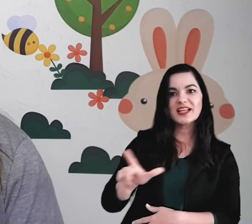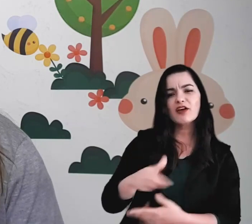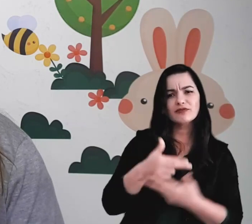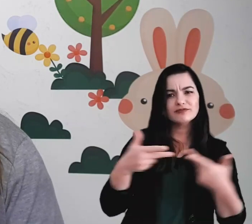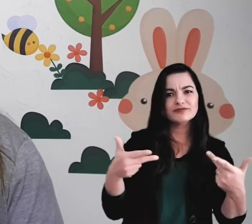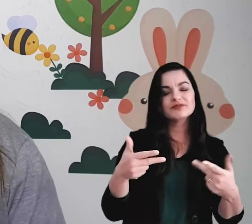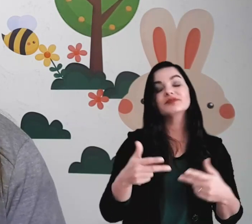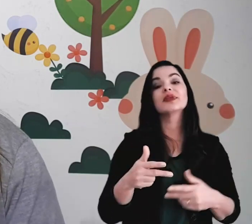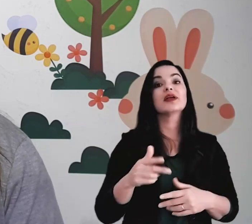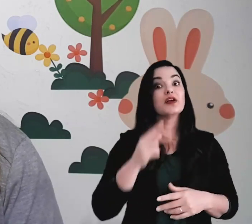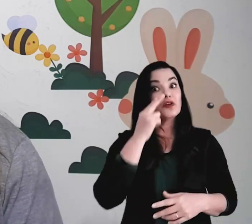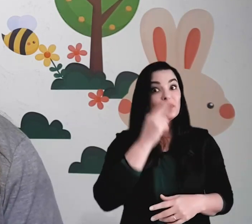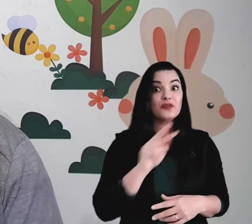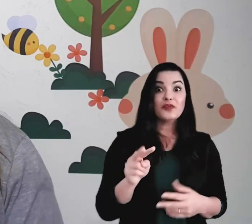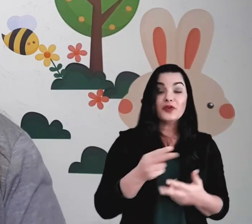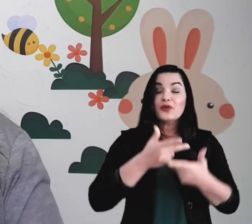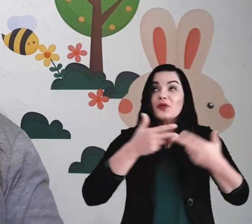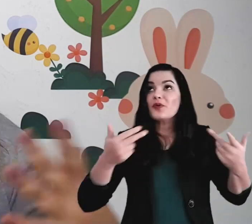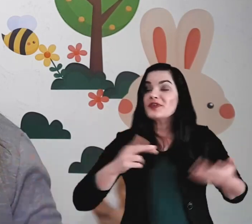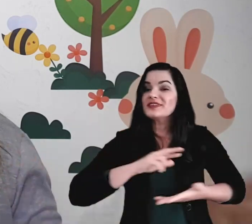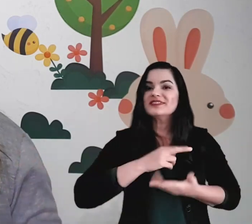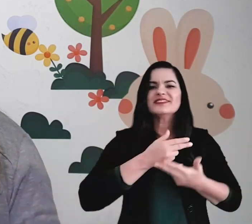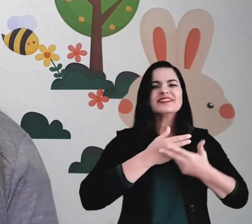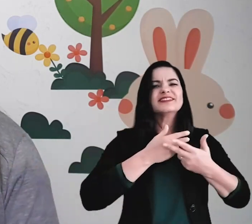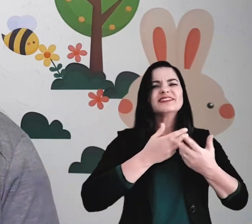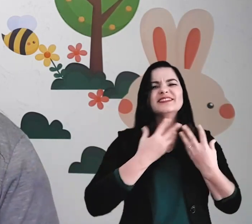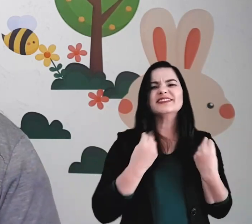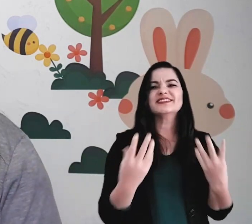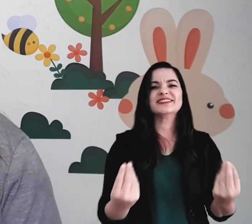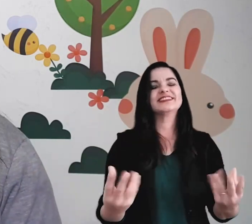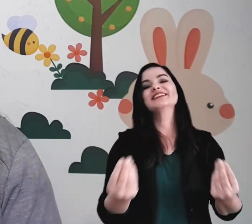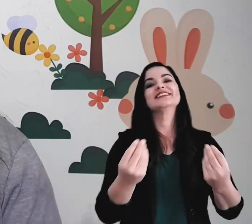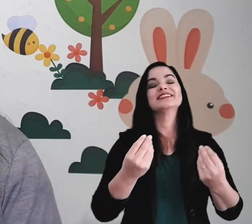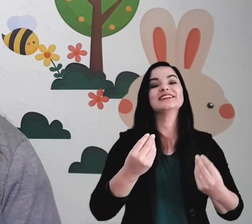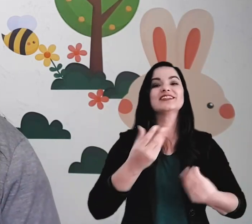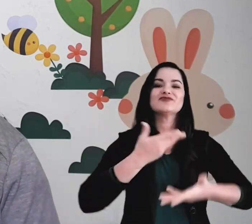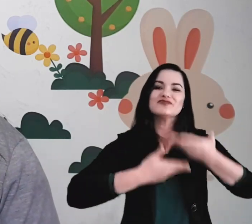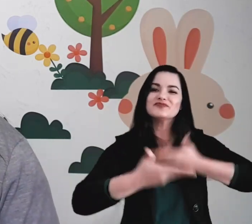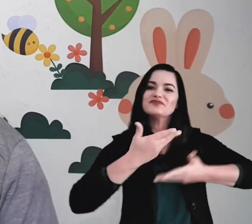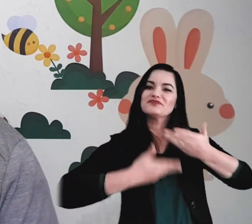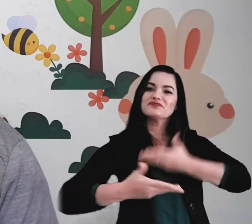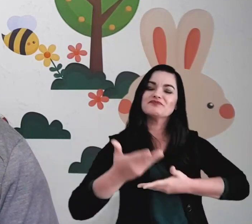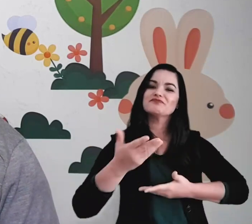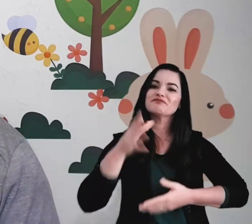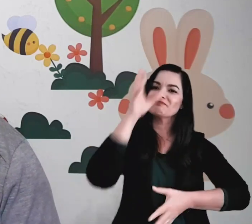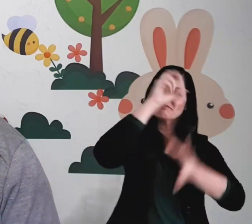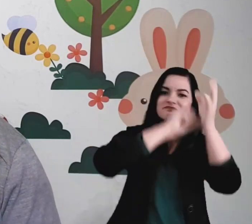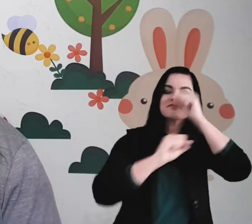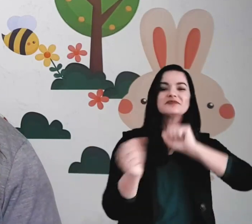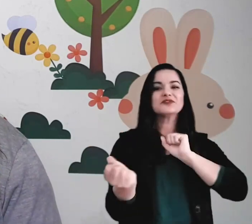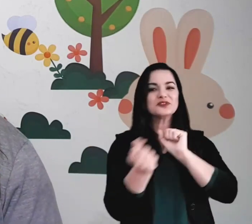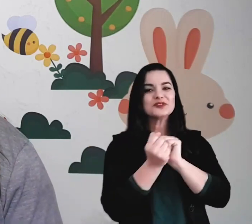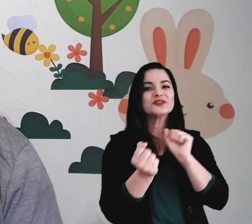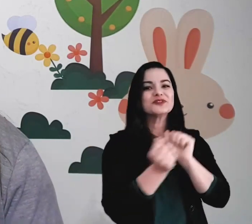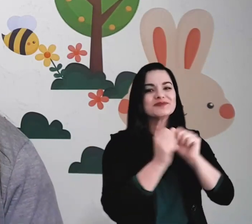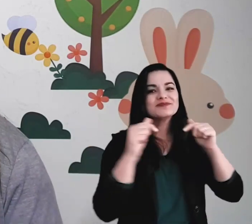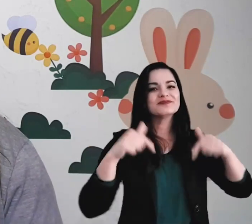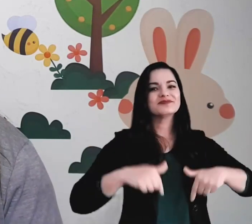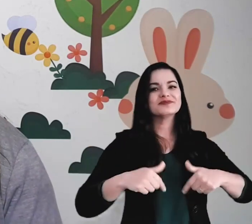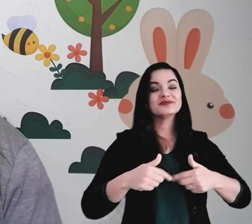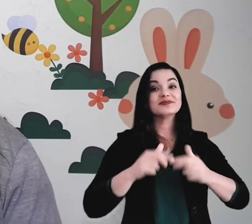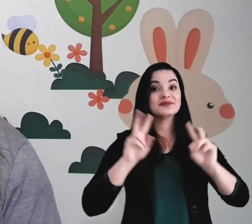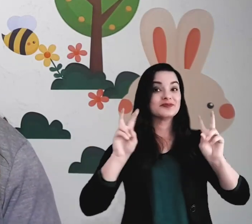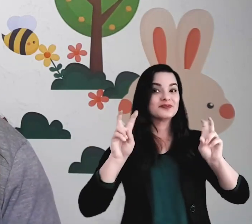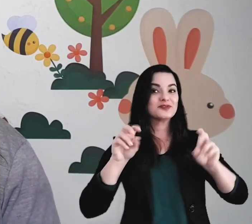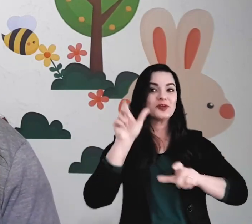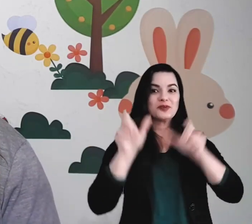dias, uma ideia nova sendo compartilhada. Olha quantas coisas nós já descobrimos a respeito dos